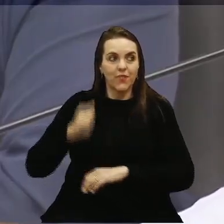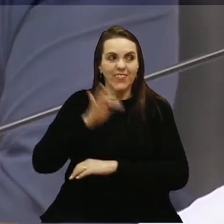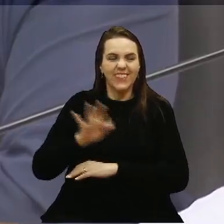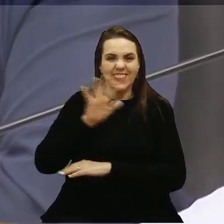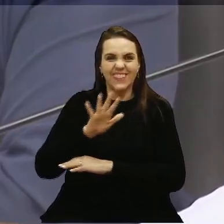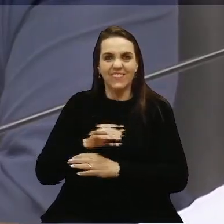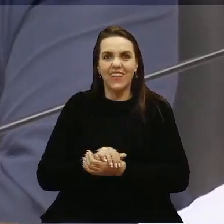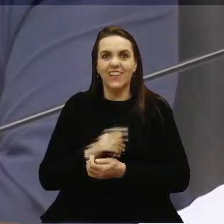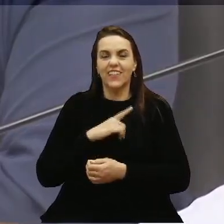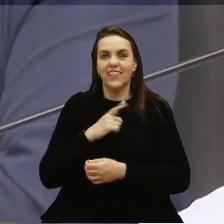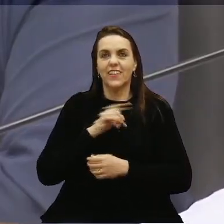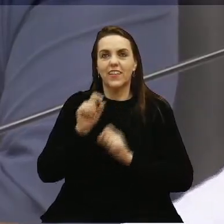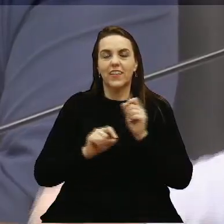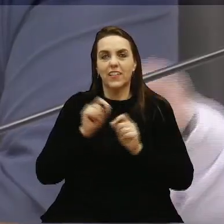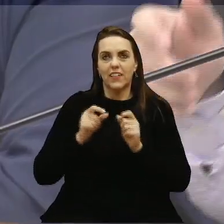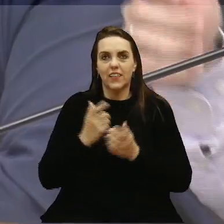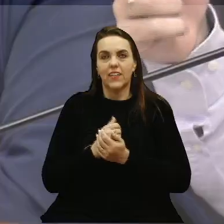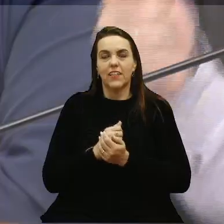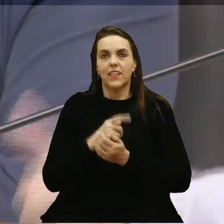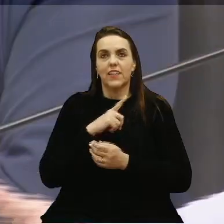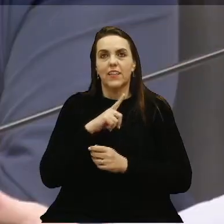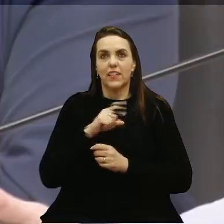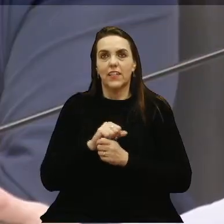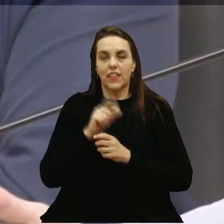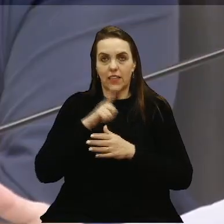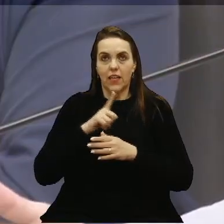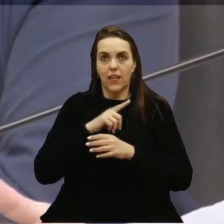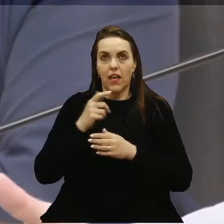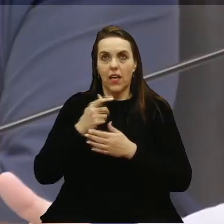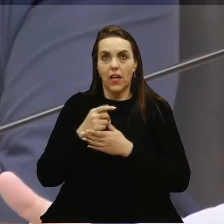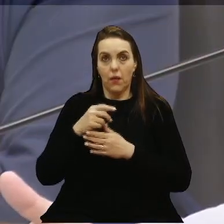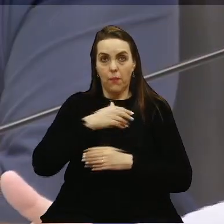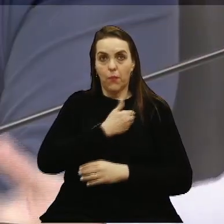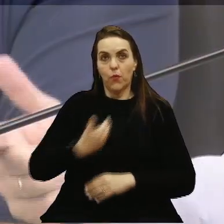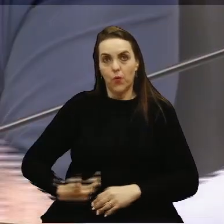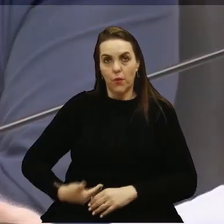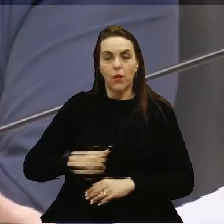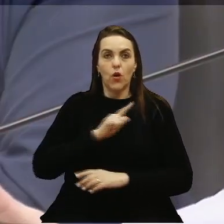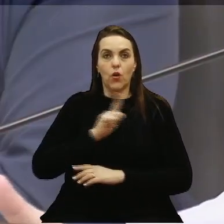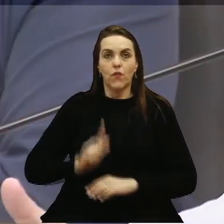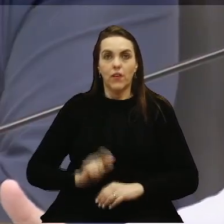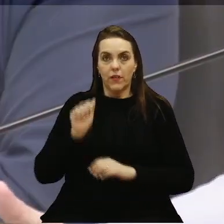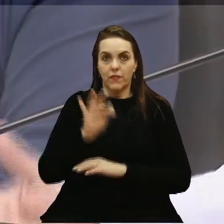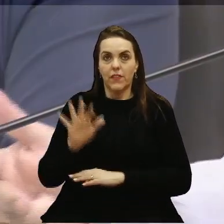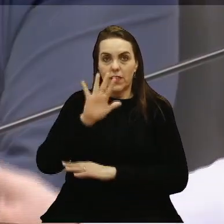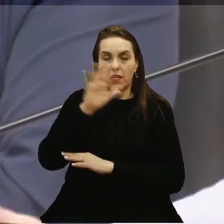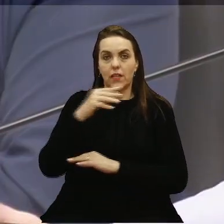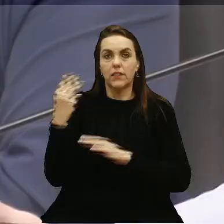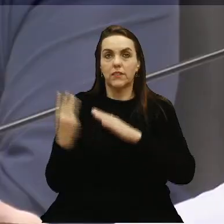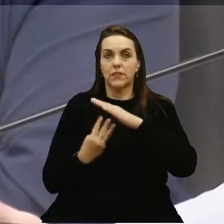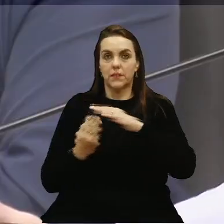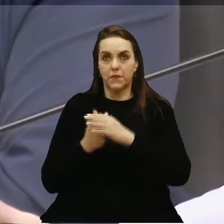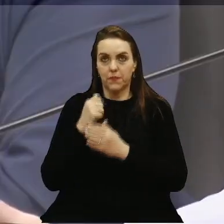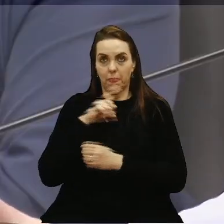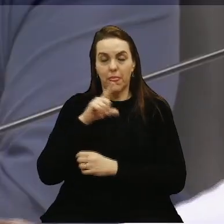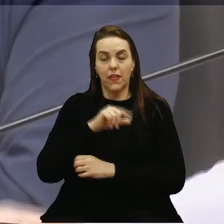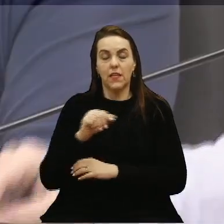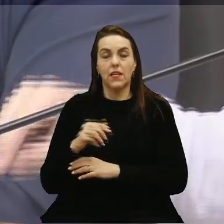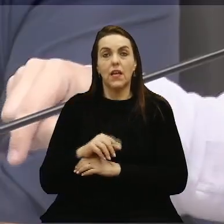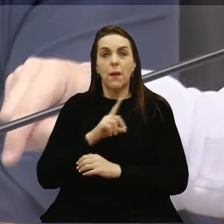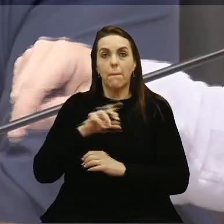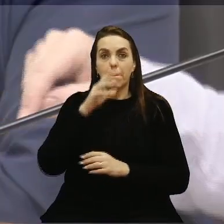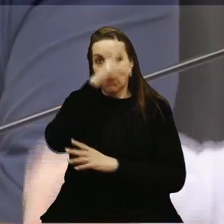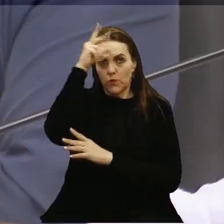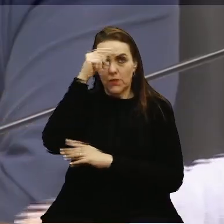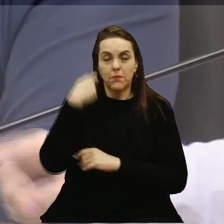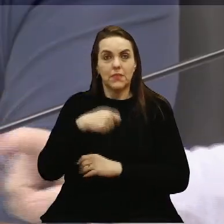que seria? Tem um ente público, através do governo federal, tem o terceiro setor e o município precisa entender que essa é